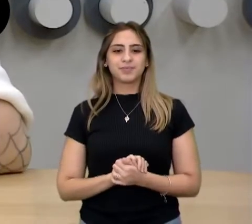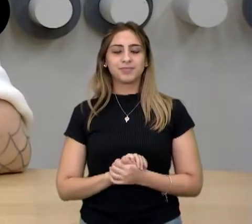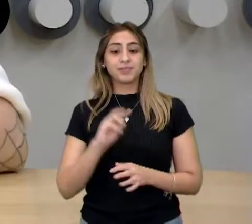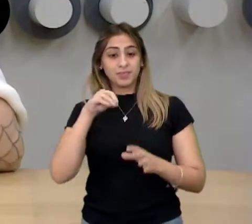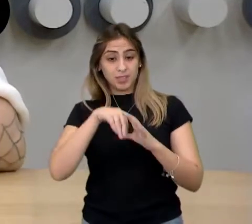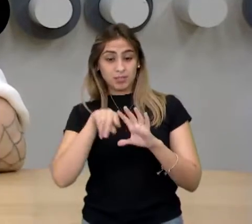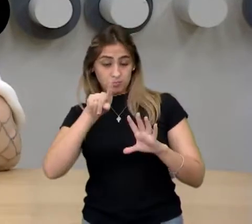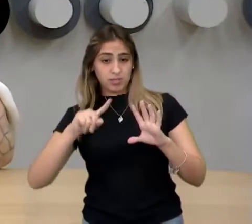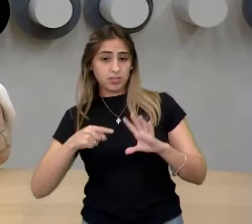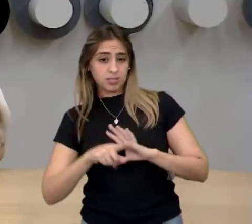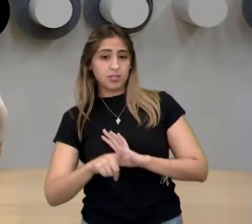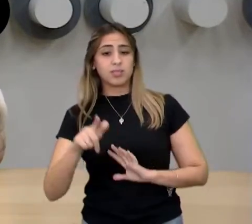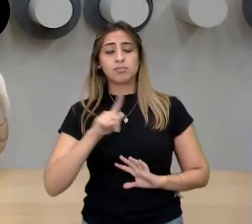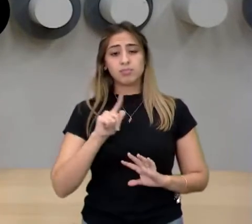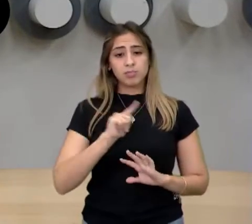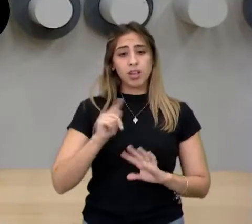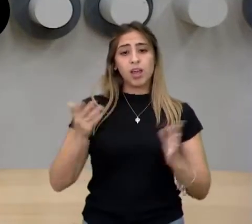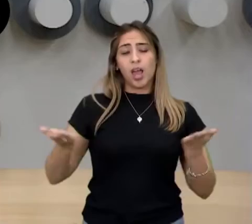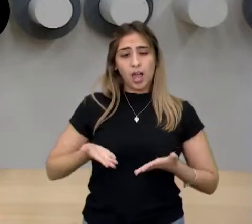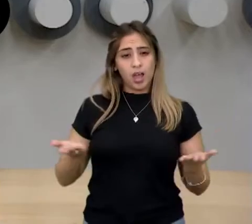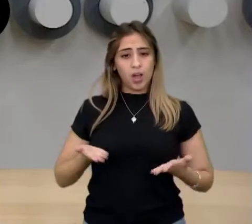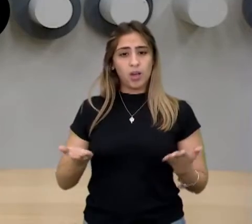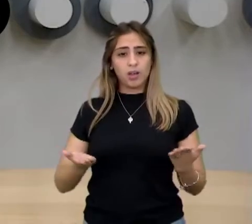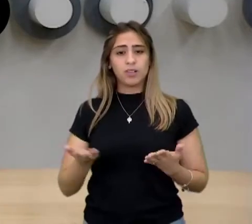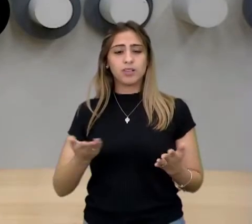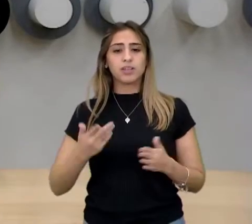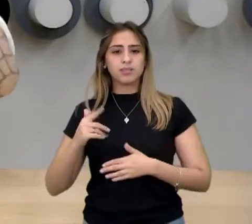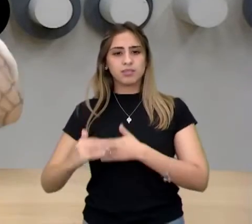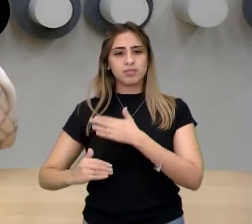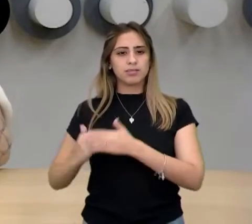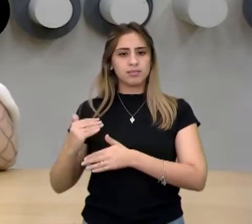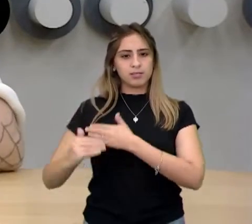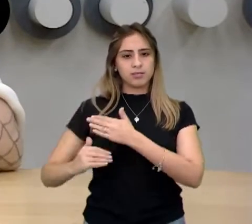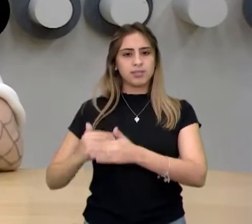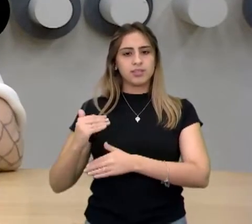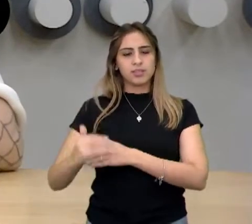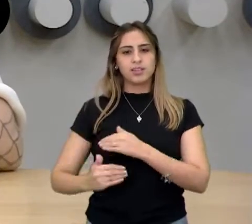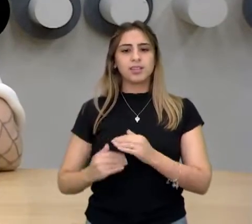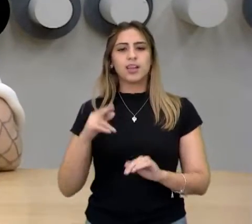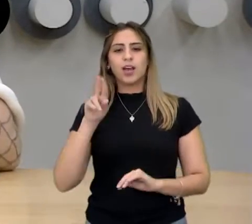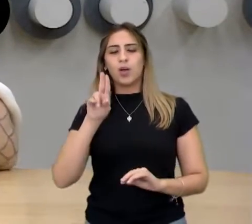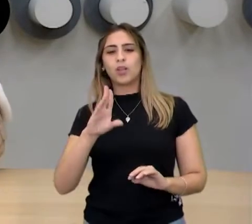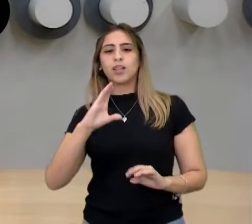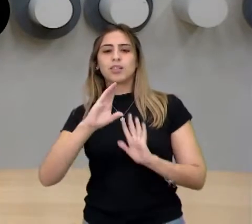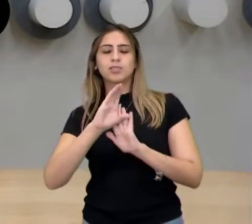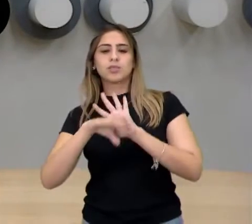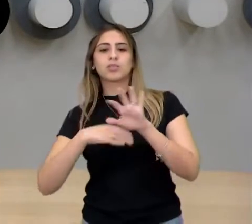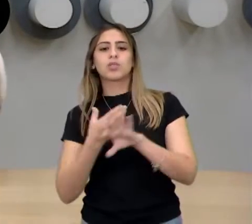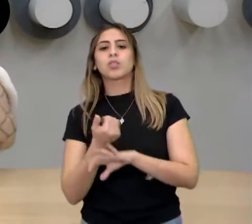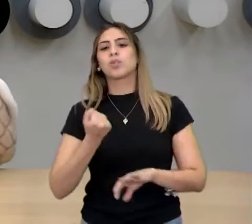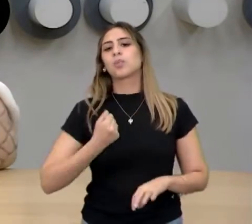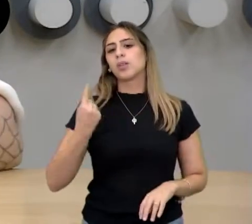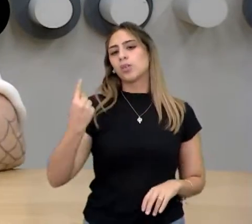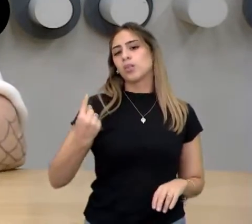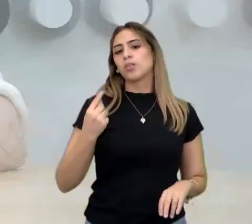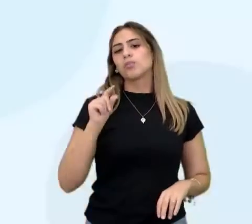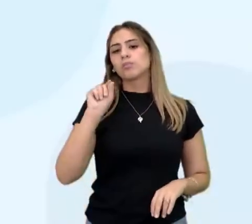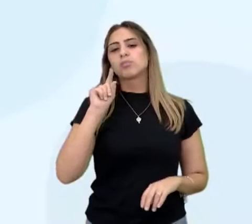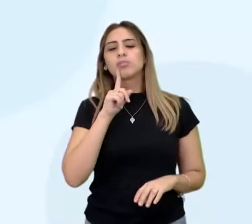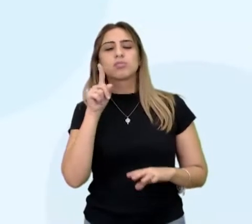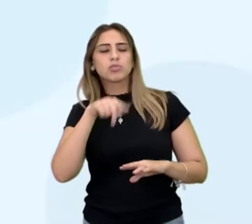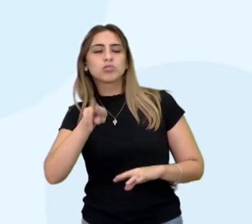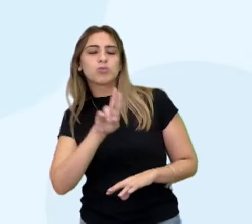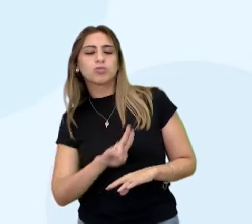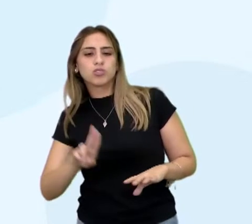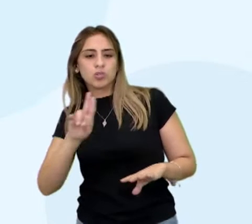deste aprofundamento a gente vai agora desenvolvendo a unidade curricular número 1, que se